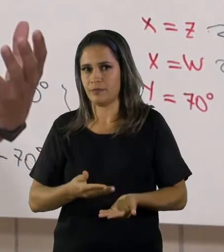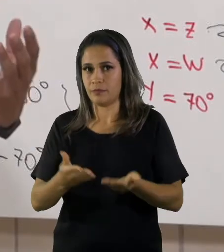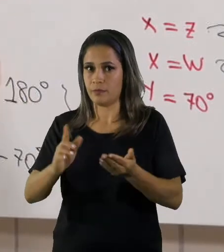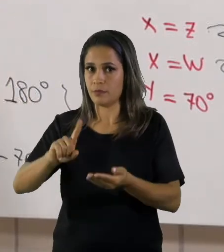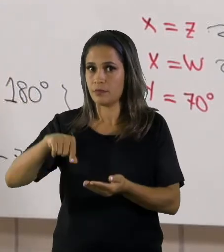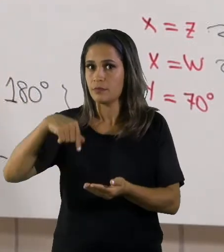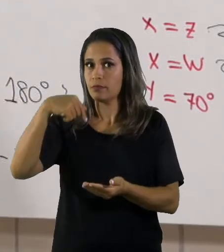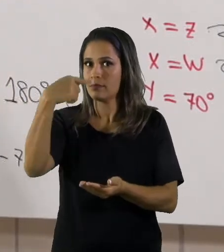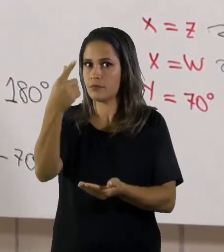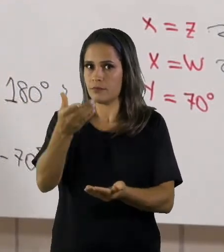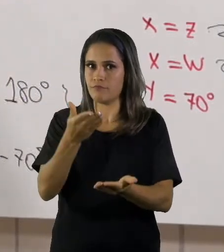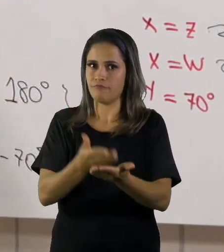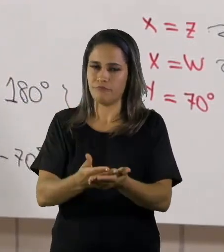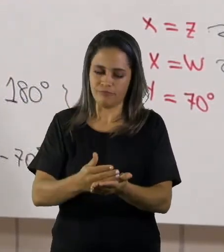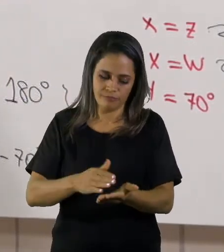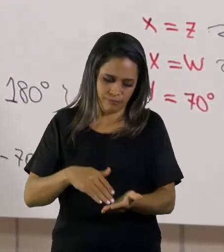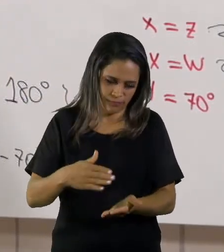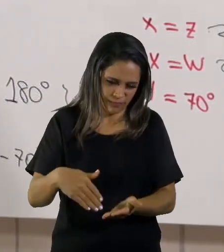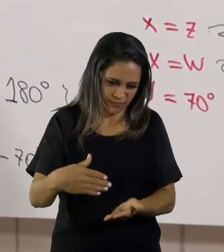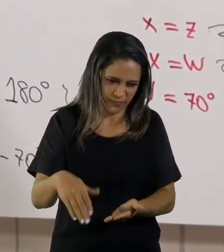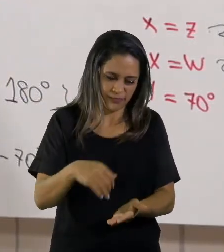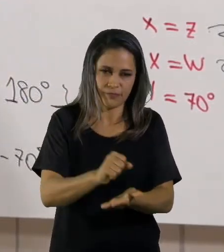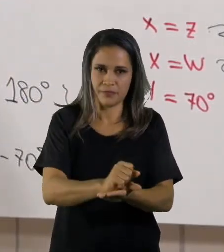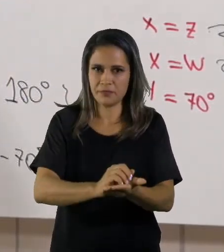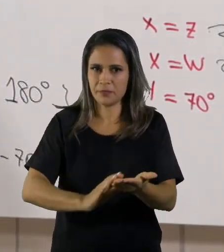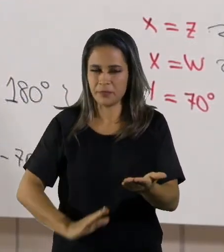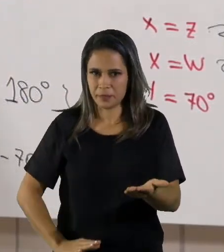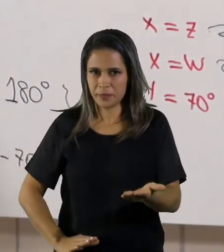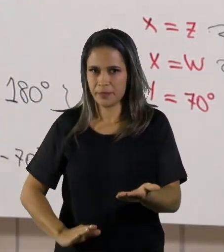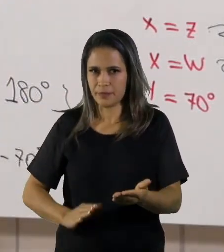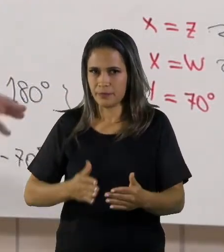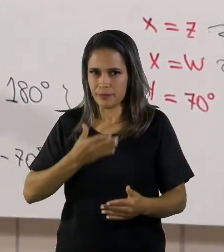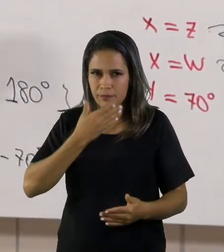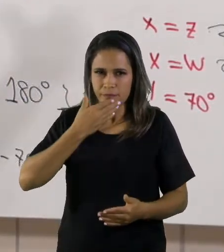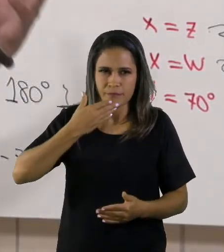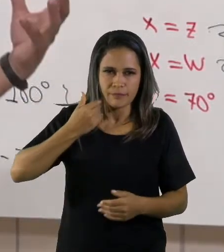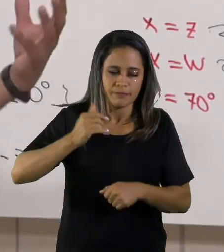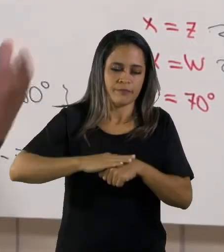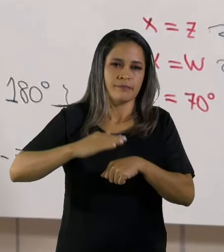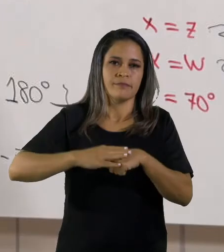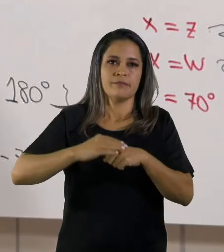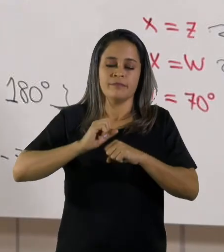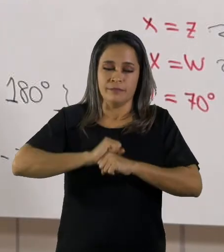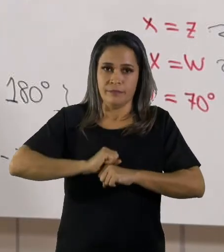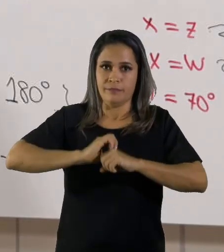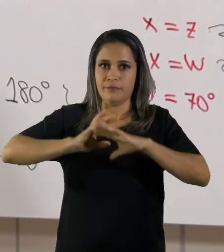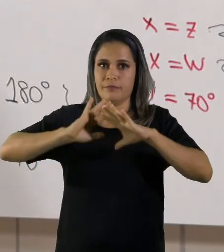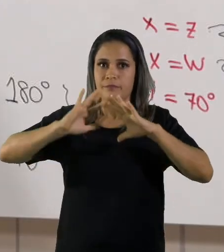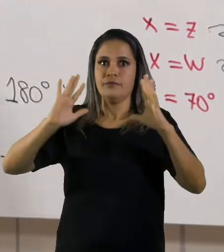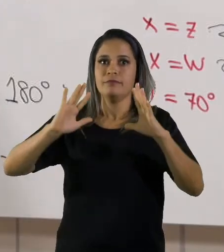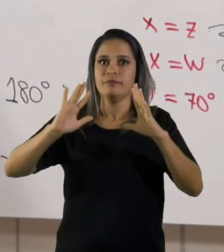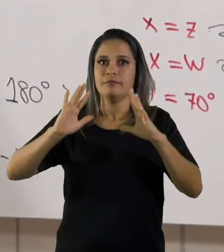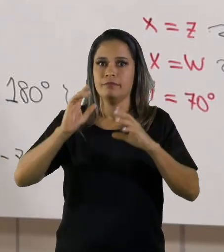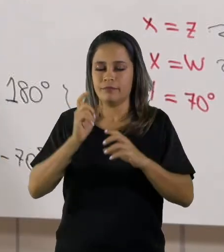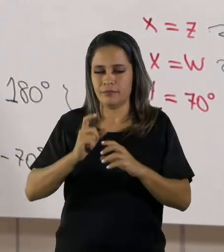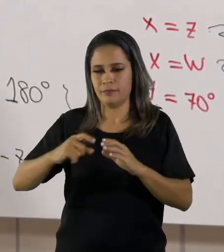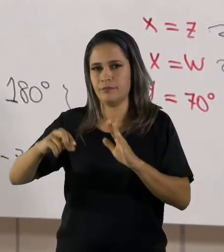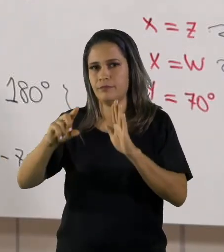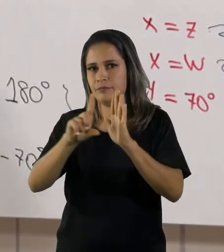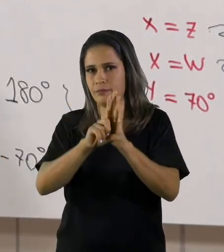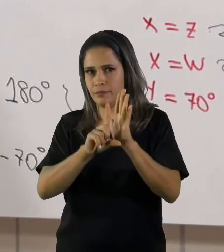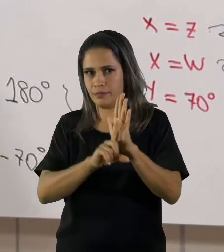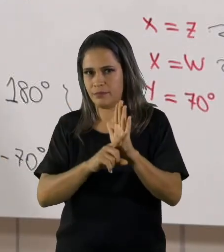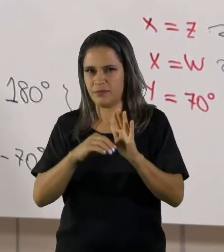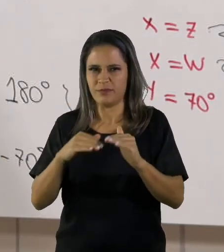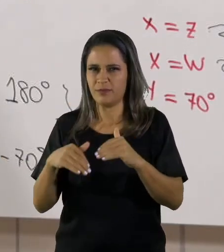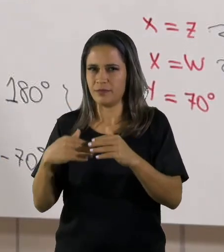próximas aulas nós teremos bastante exercício e vamos tentar melhorar um pouquinho e enxergar sobre outras leis e outras formas